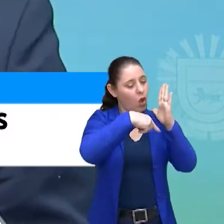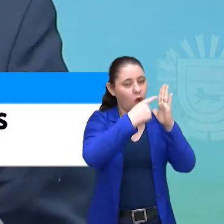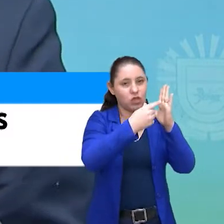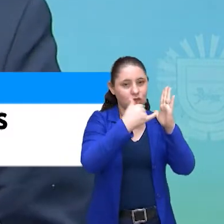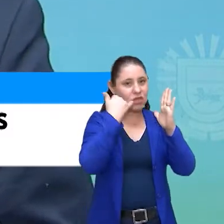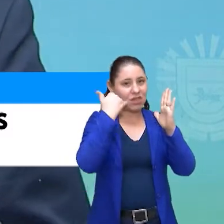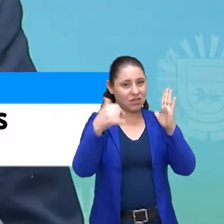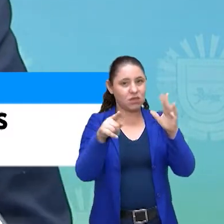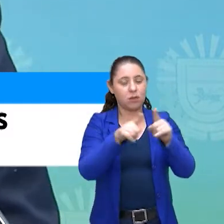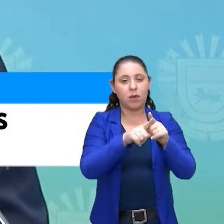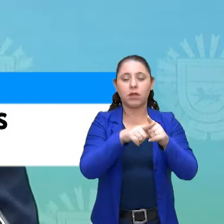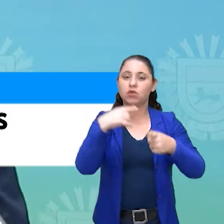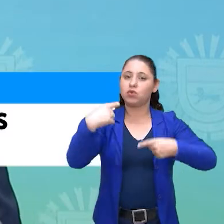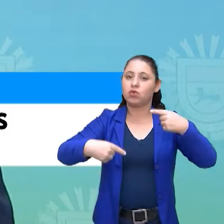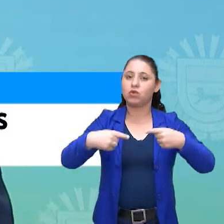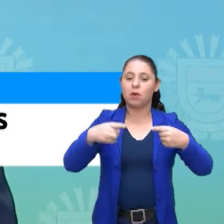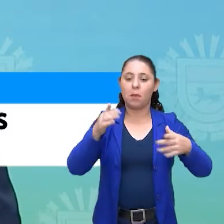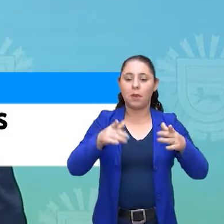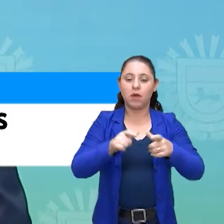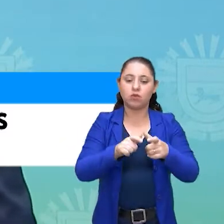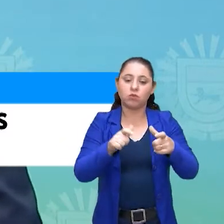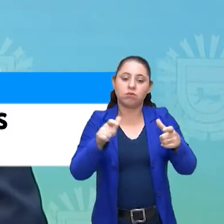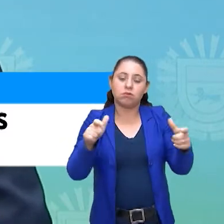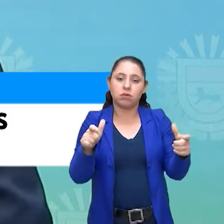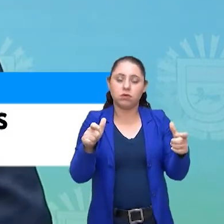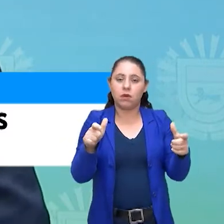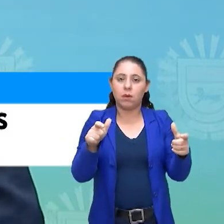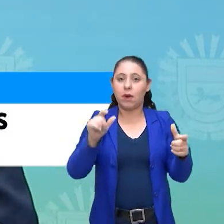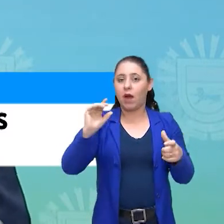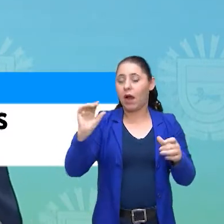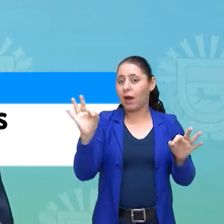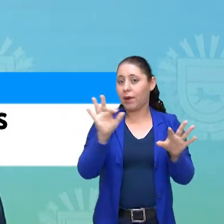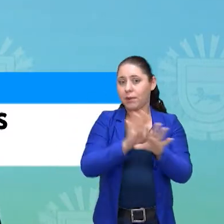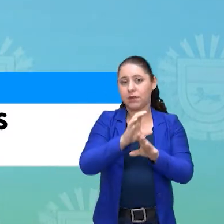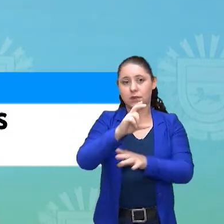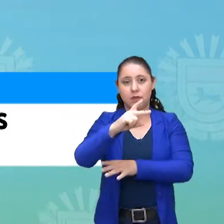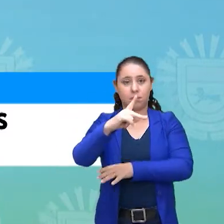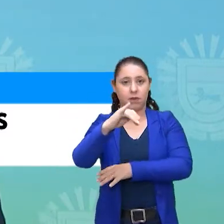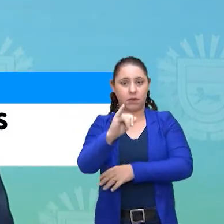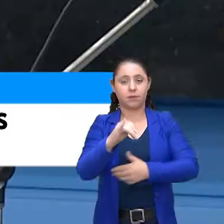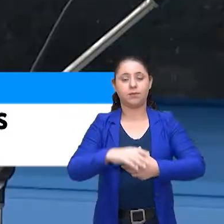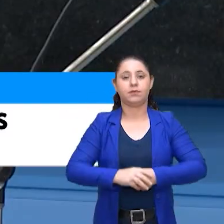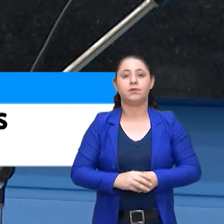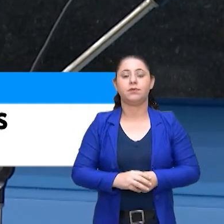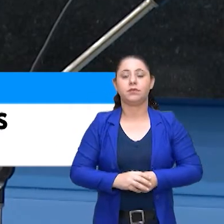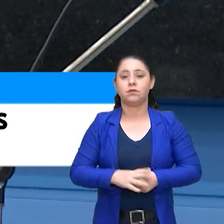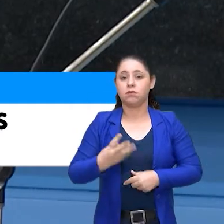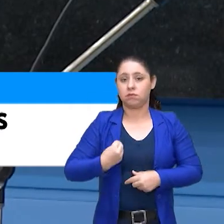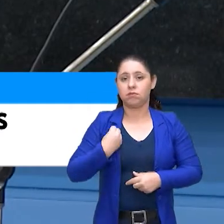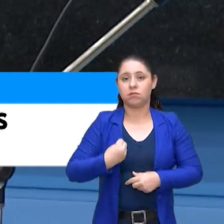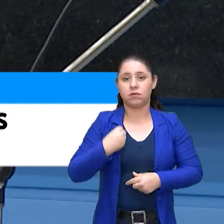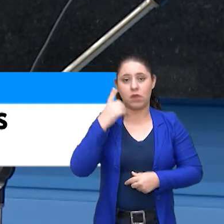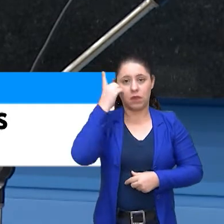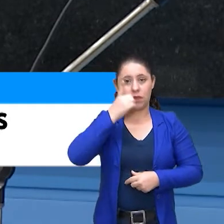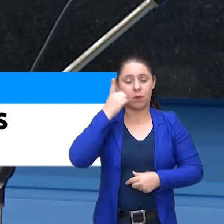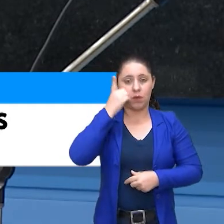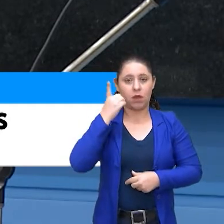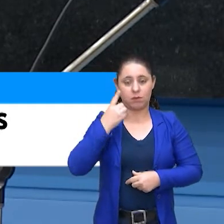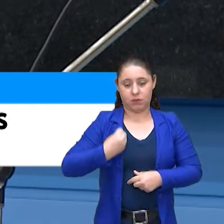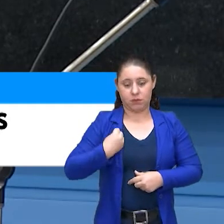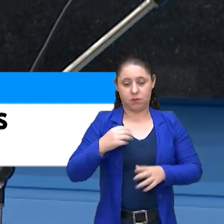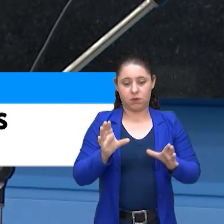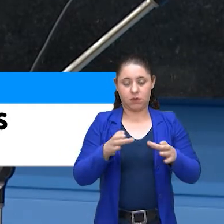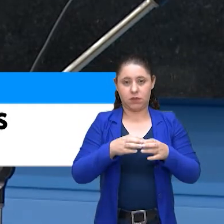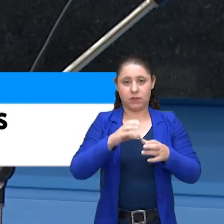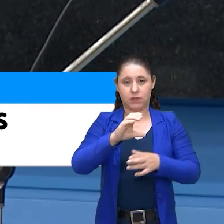debater sobre a prorrogação do prazo para a conclusão da CPI da Energisa. Participaram, além dos deputados membros